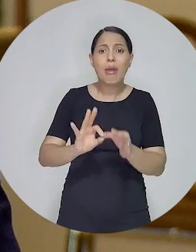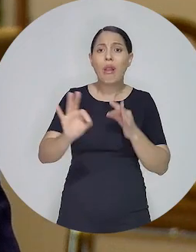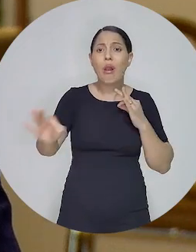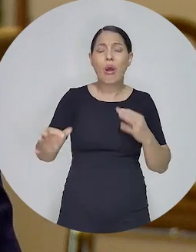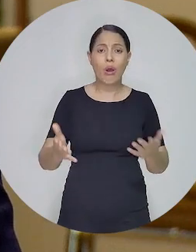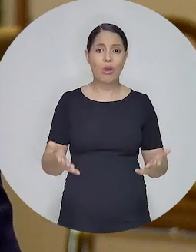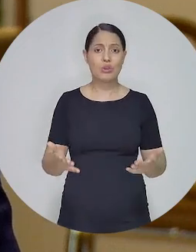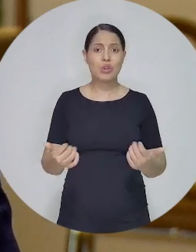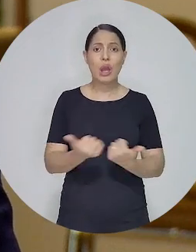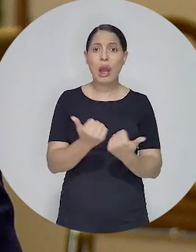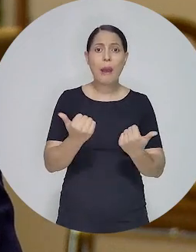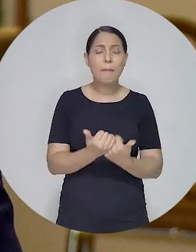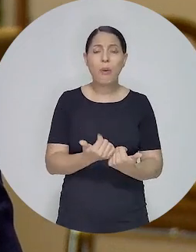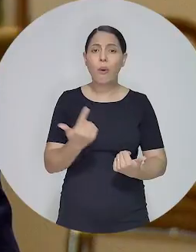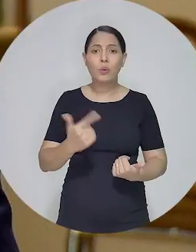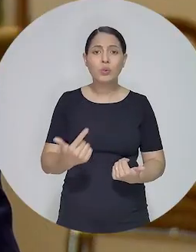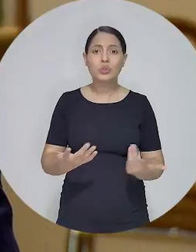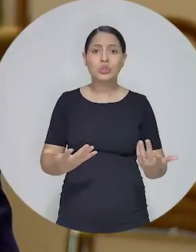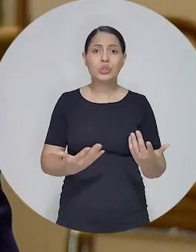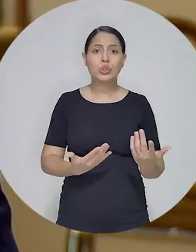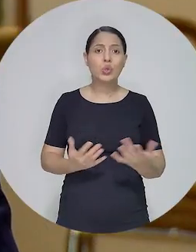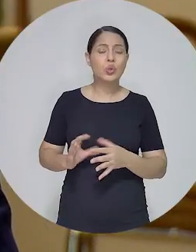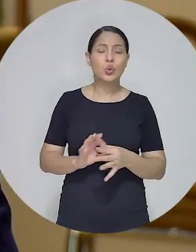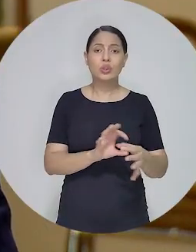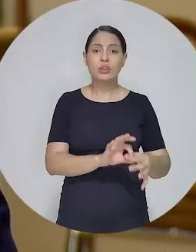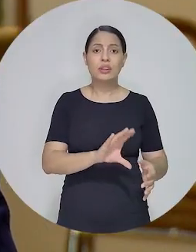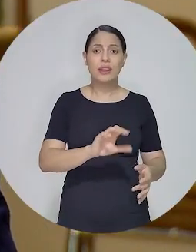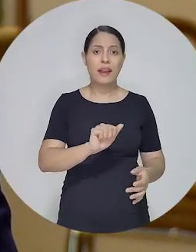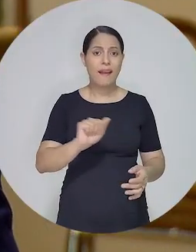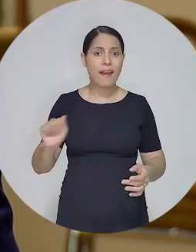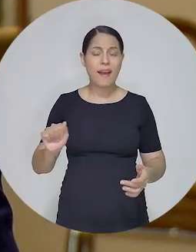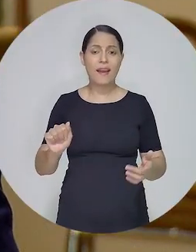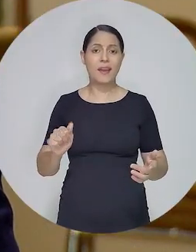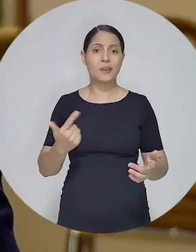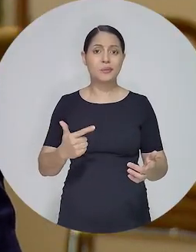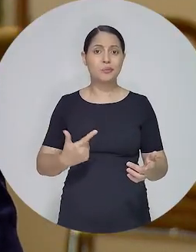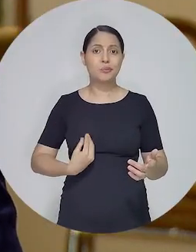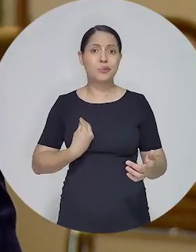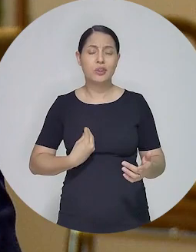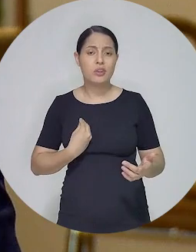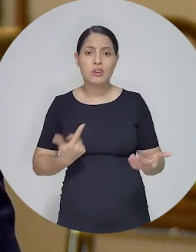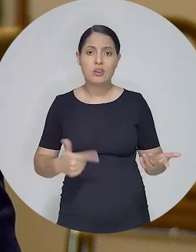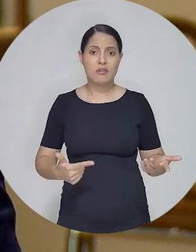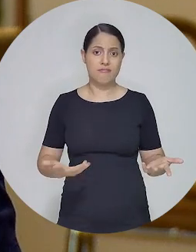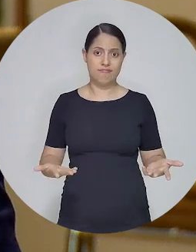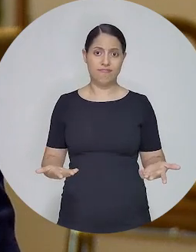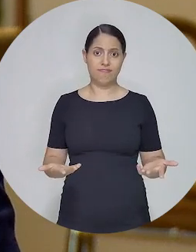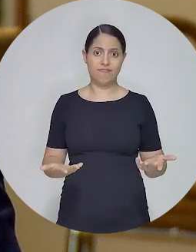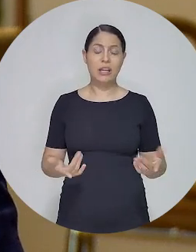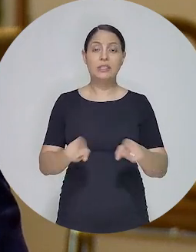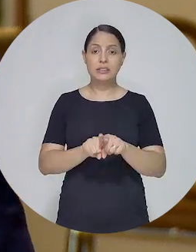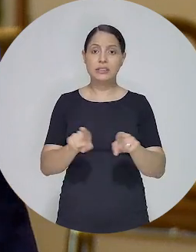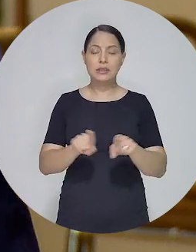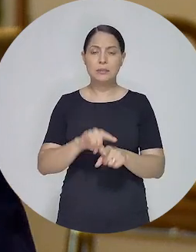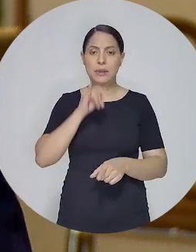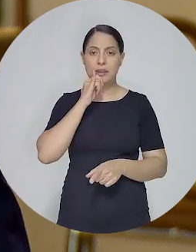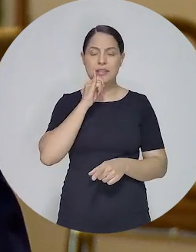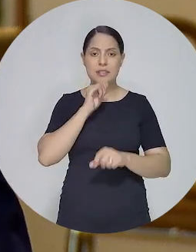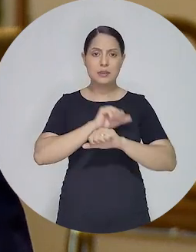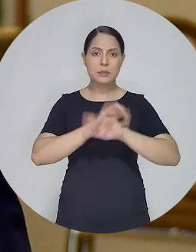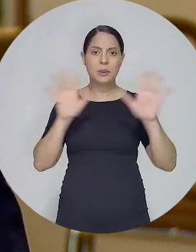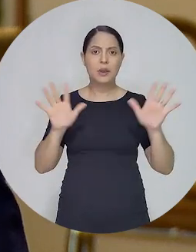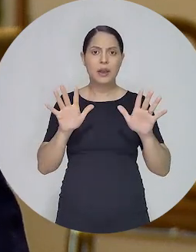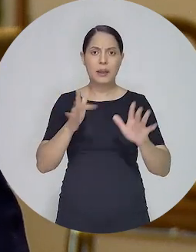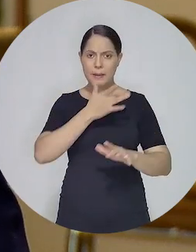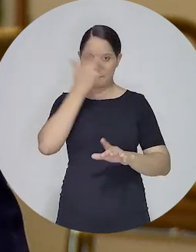conseguia alcançar muitas vezes o assistencialismo através das caixas de assistência, não ter presente, por